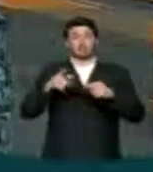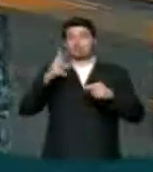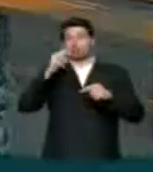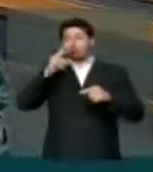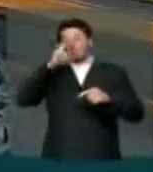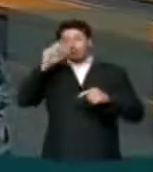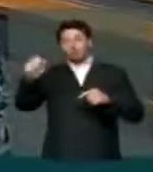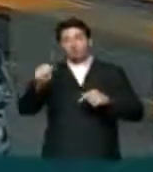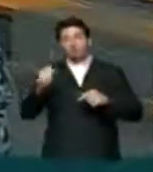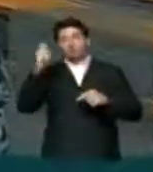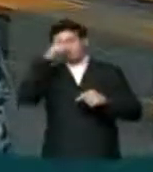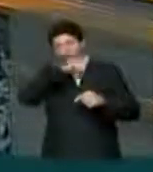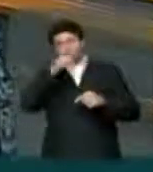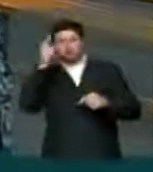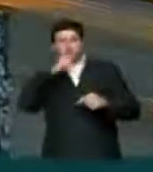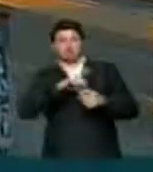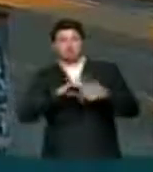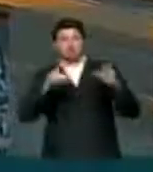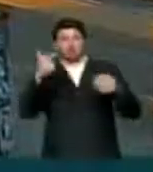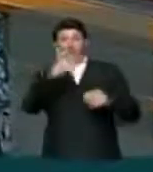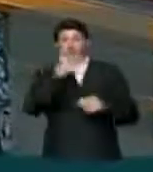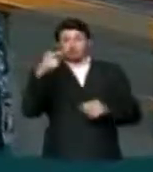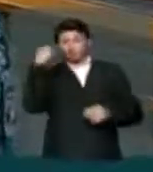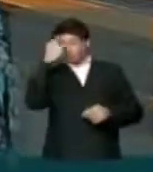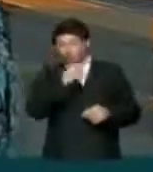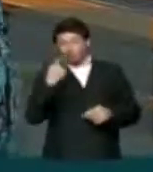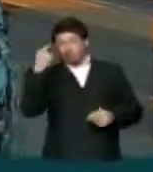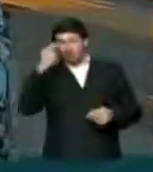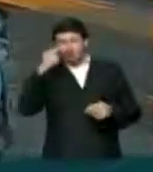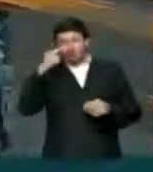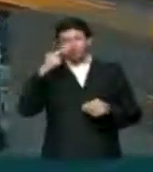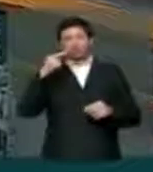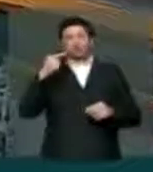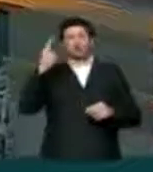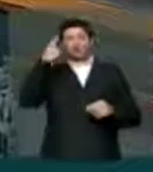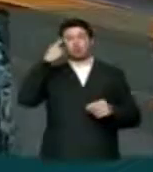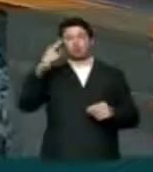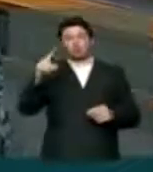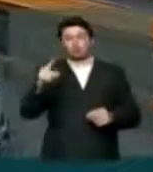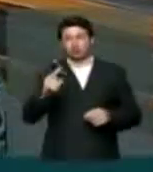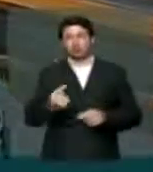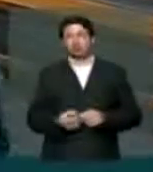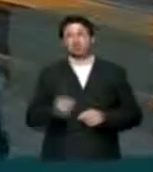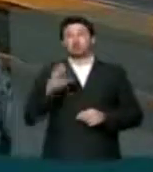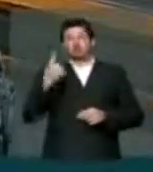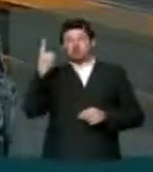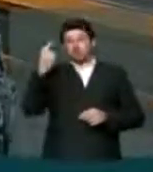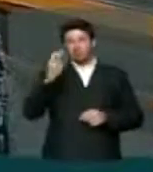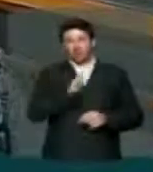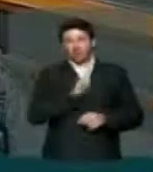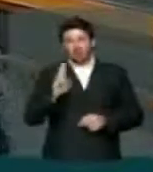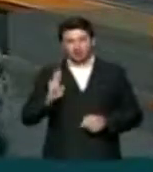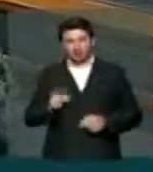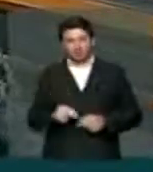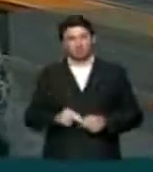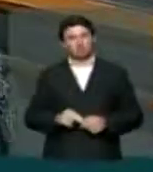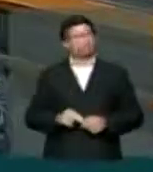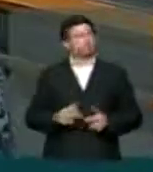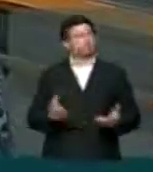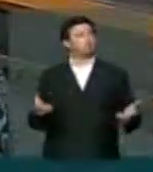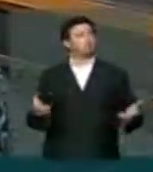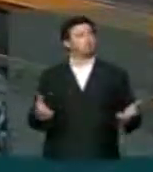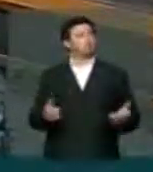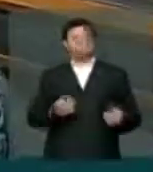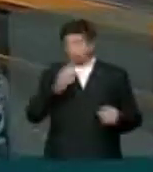contundente a realidade, né, de uma concessão de 22 horas, numa grade de um dia, para uma única religião, não me digo